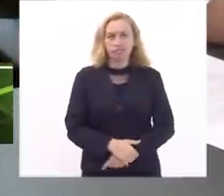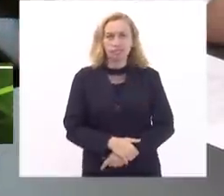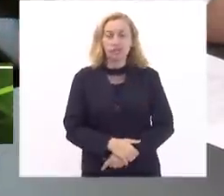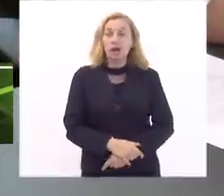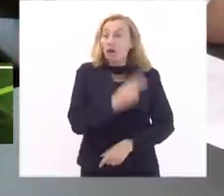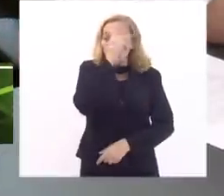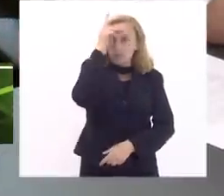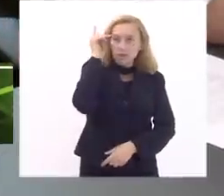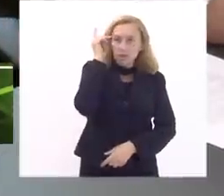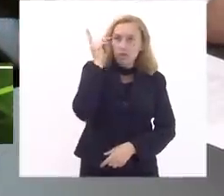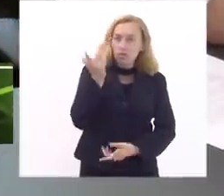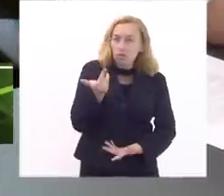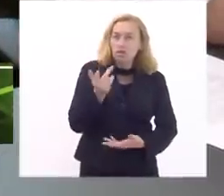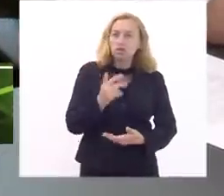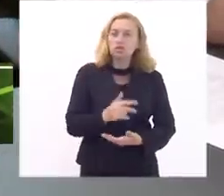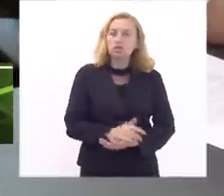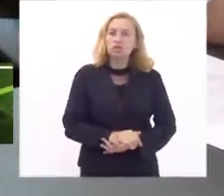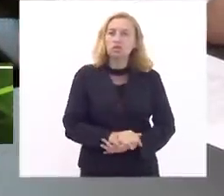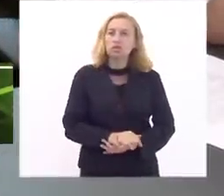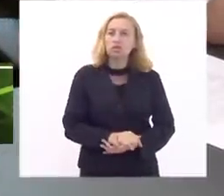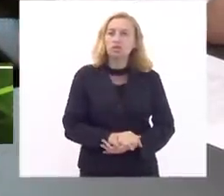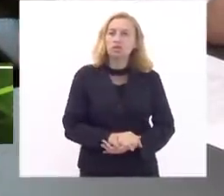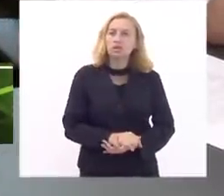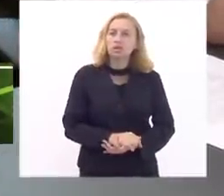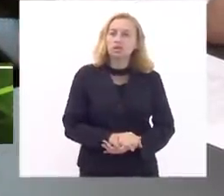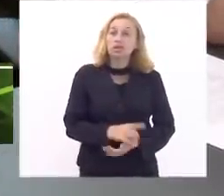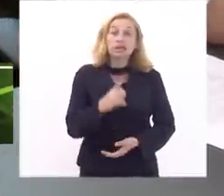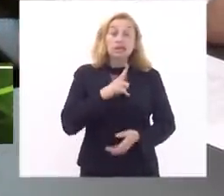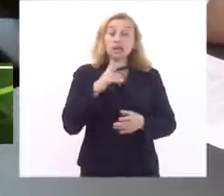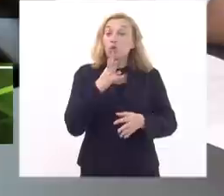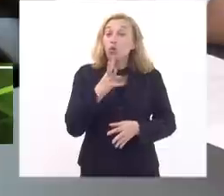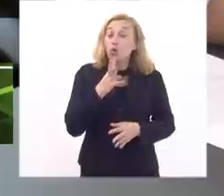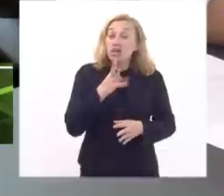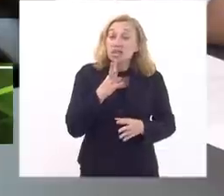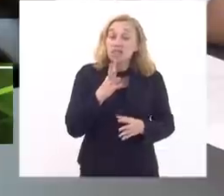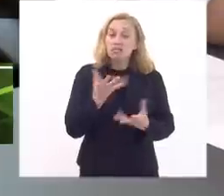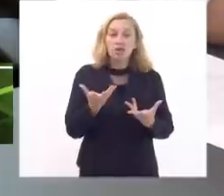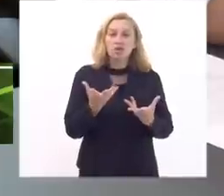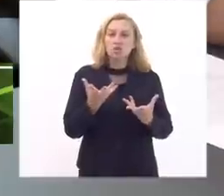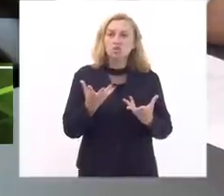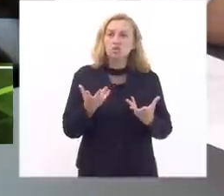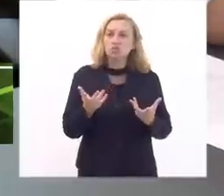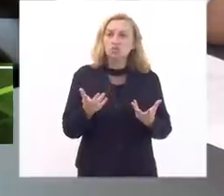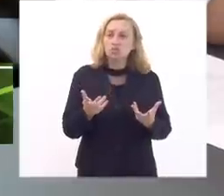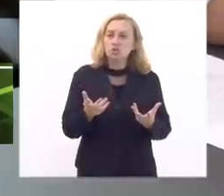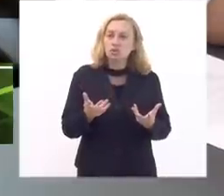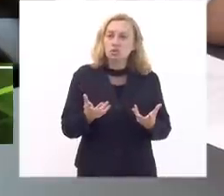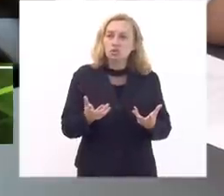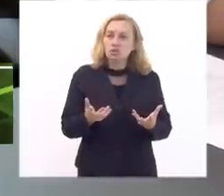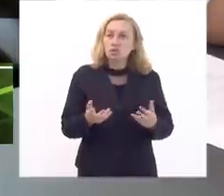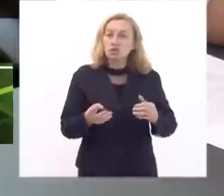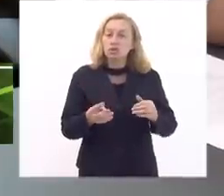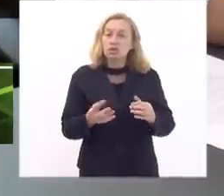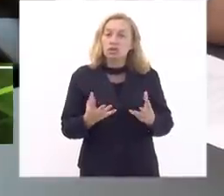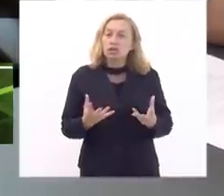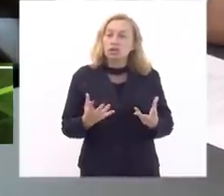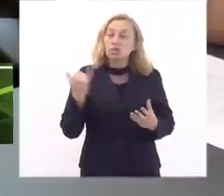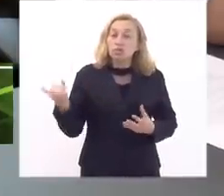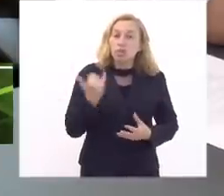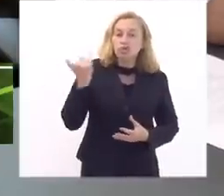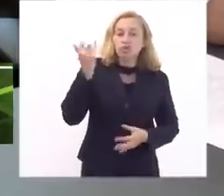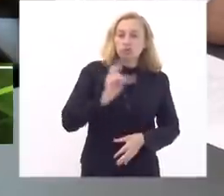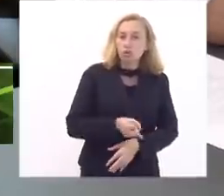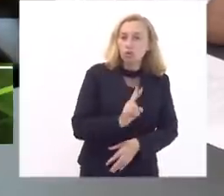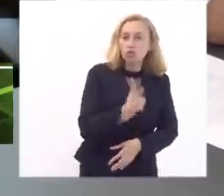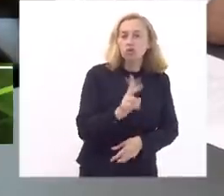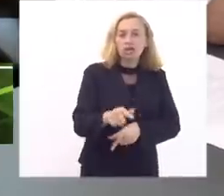São pessoas que detêm um conhecimento, uma especialidade importantíssima para a